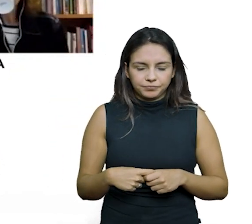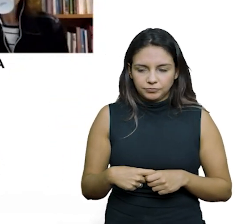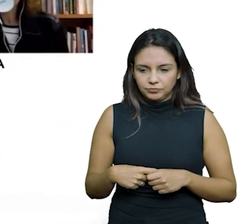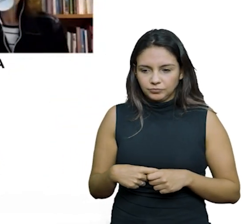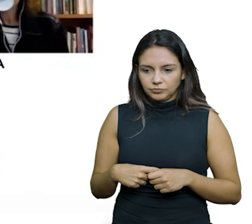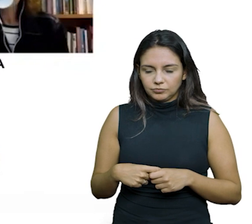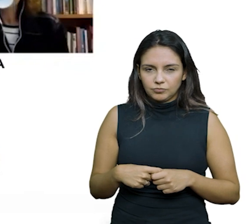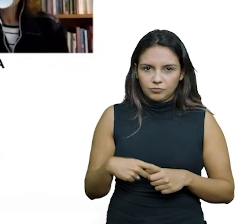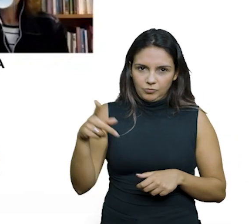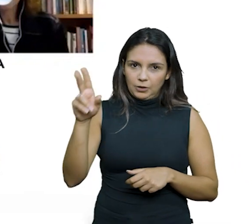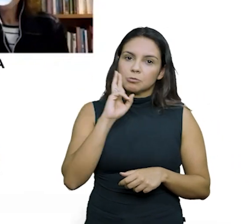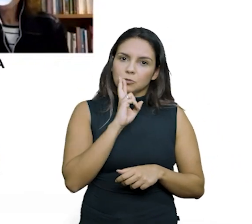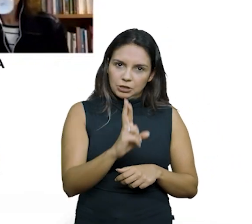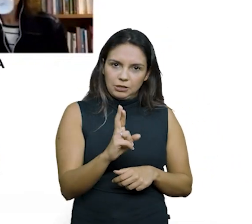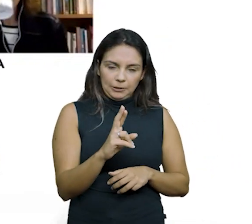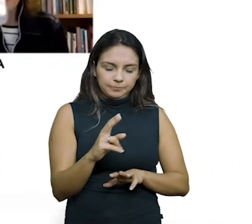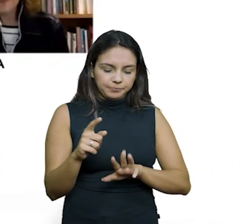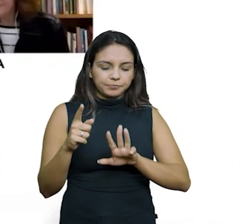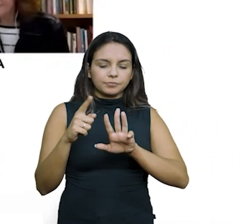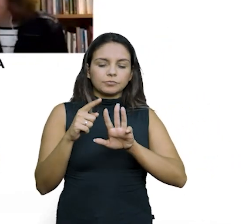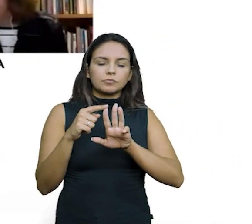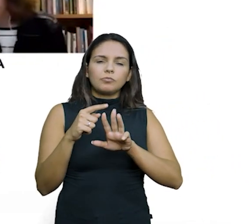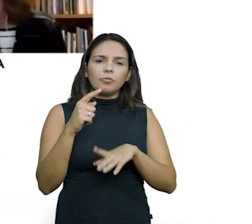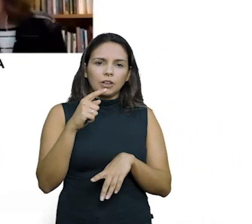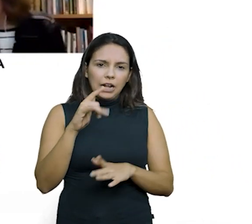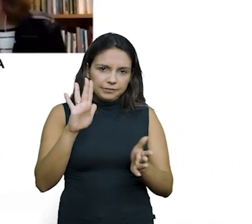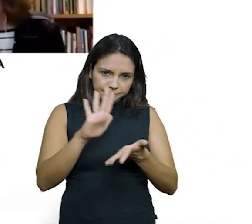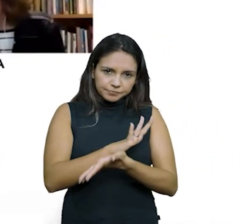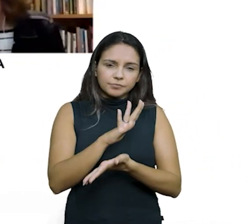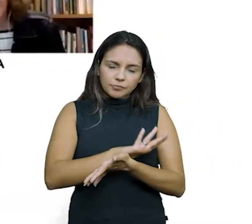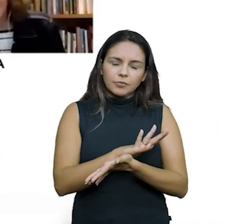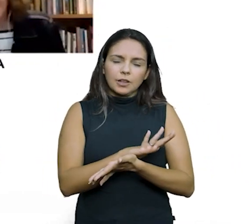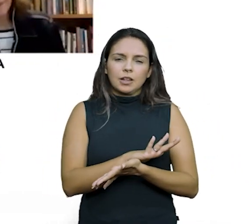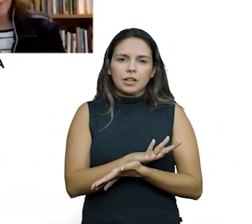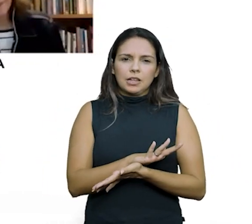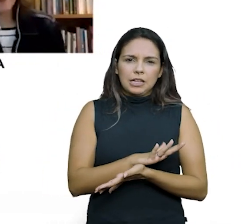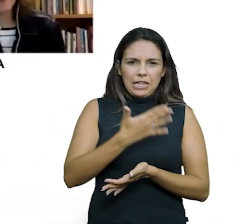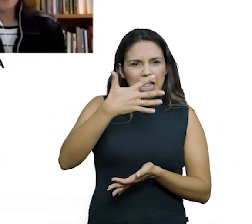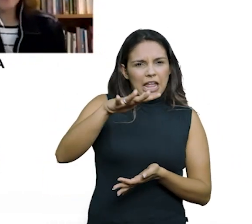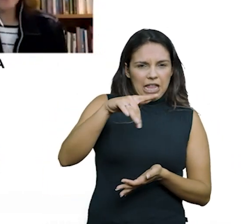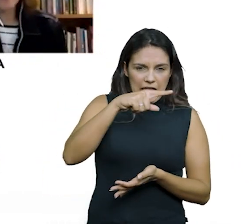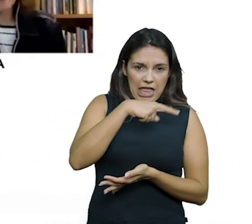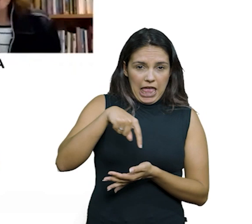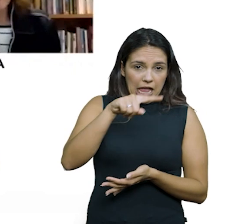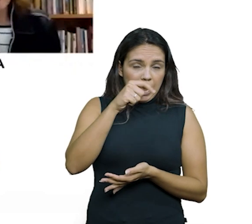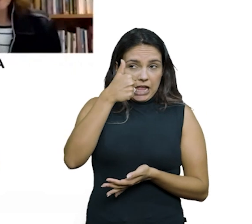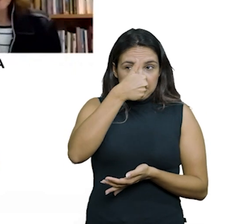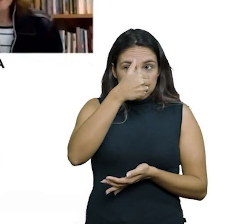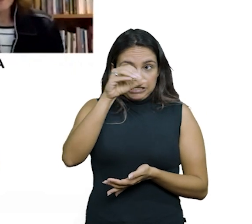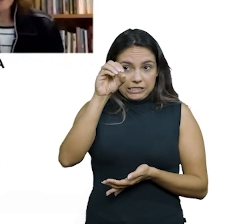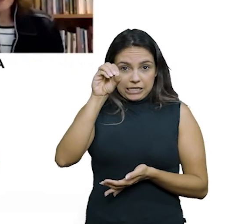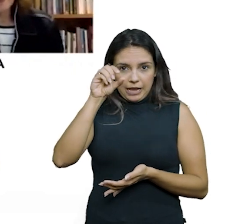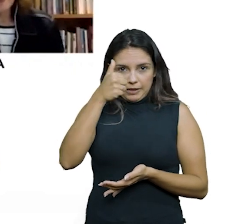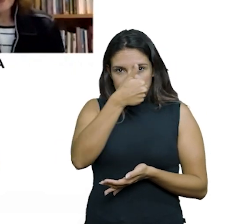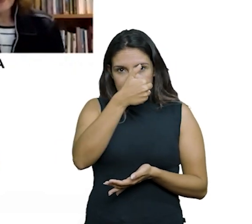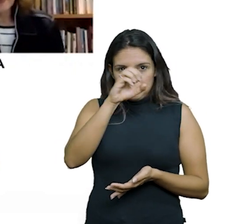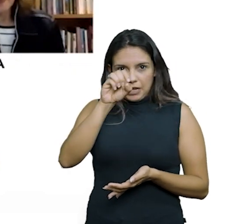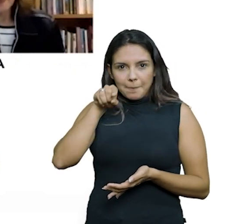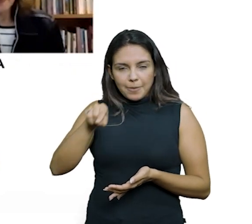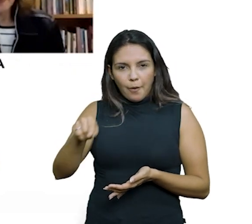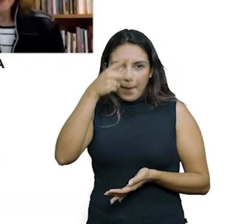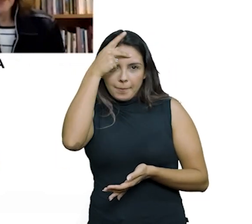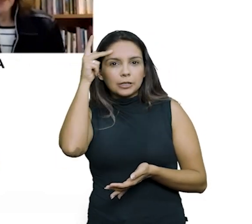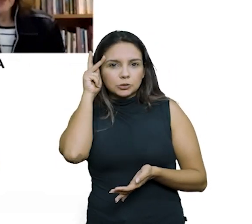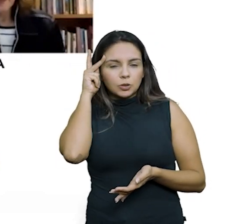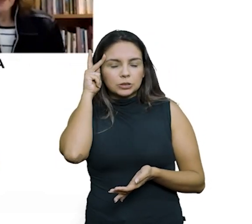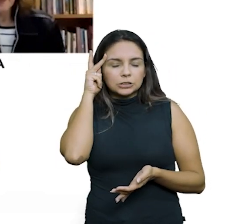eu acredito que Araxá esteja bem como as cidades do nosso porte, de aproximadamente 100 mil habitantes. A cidade está aquele